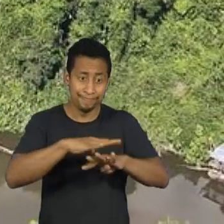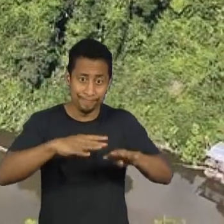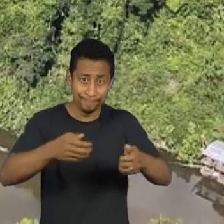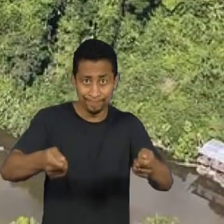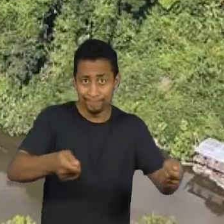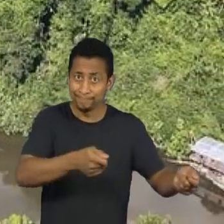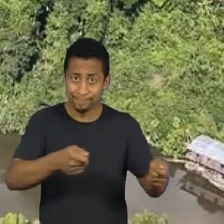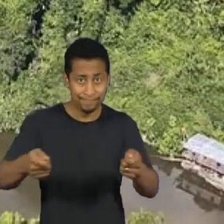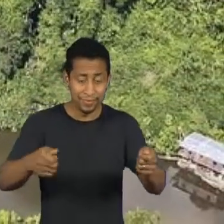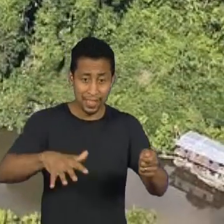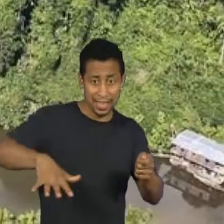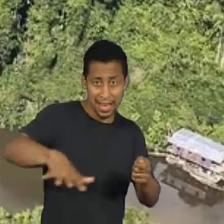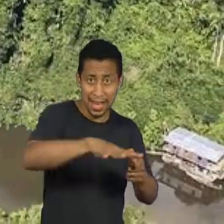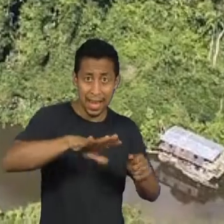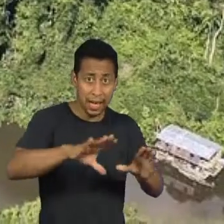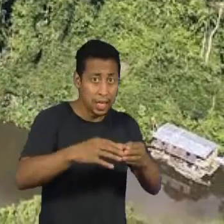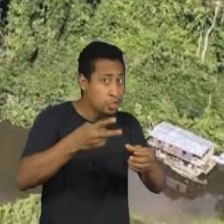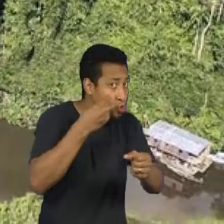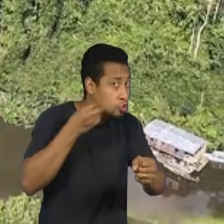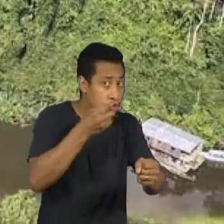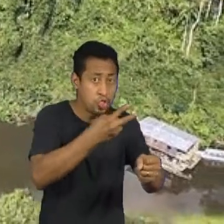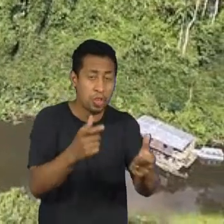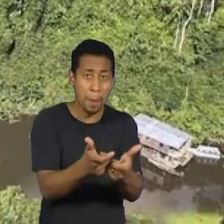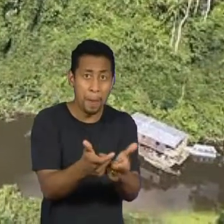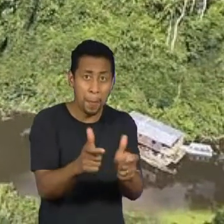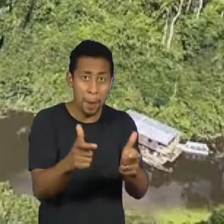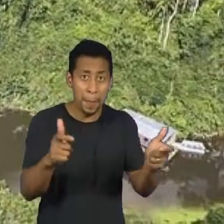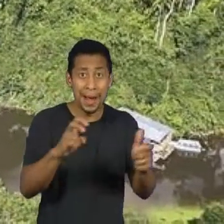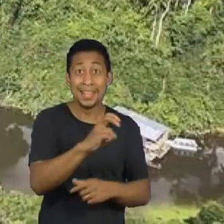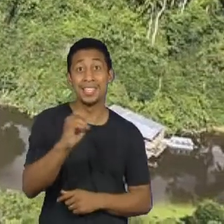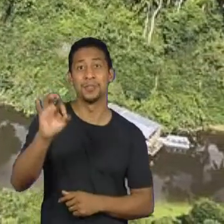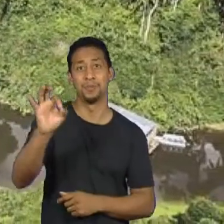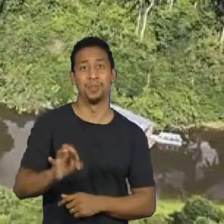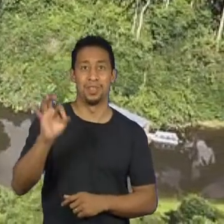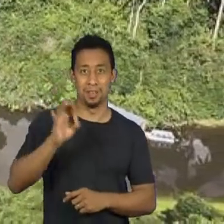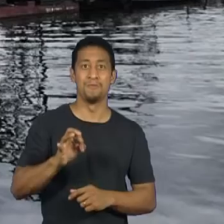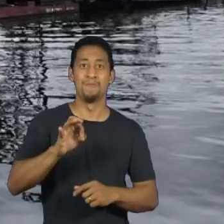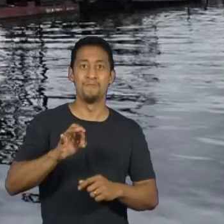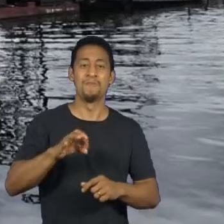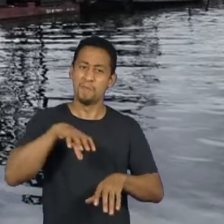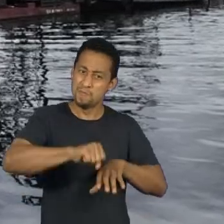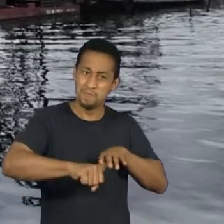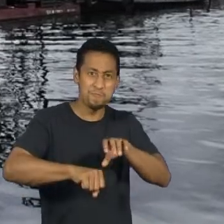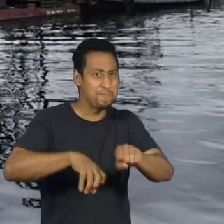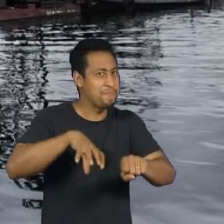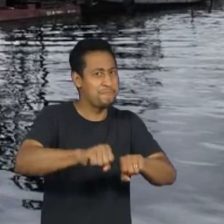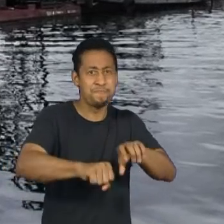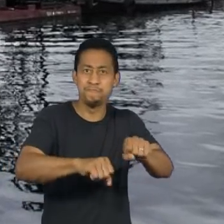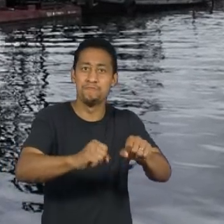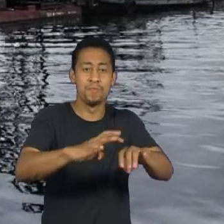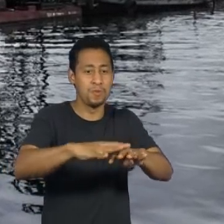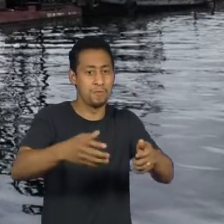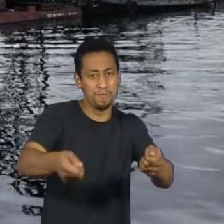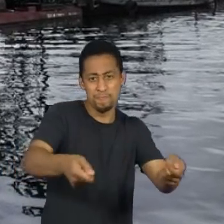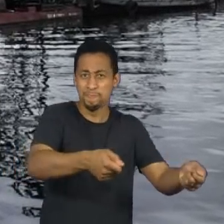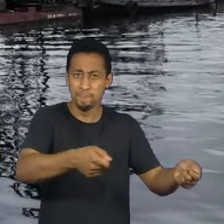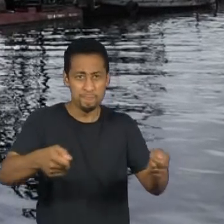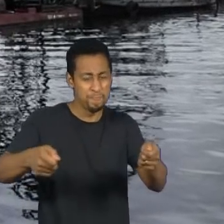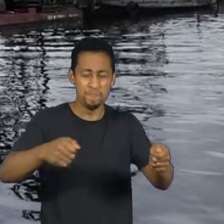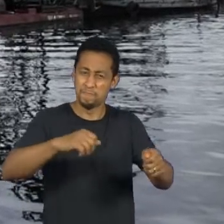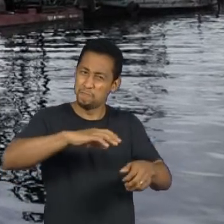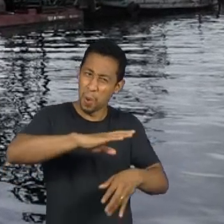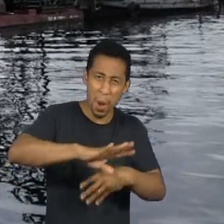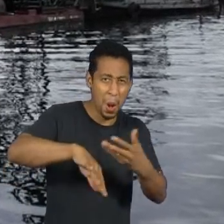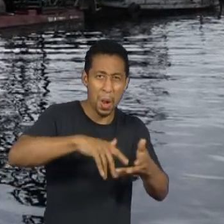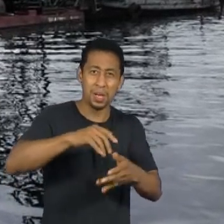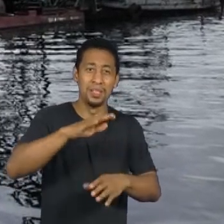aumentou 500%. Então, tem um forte impacto da atividade, com a expansão desordenada dentro da